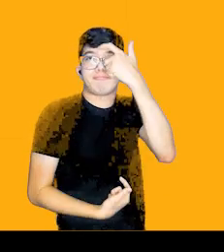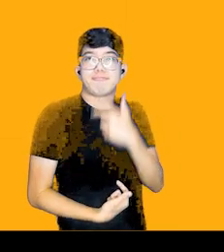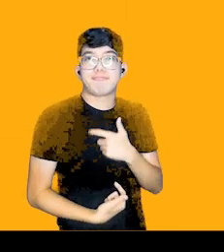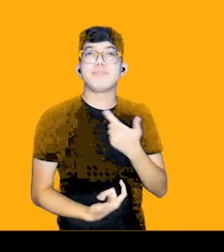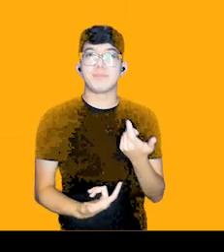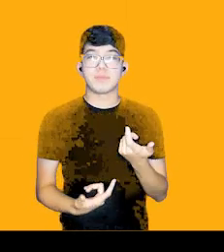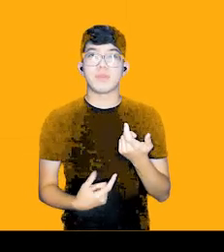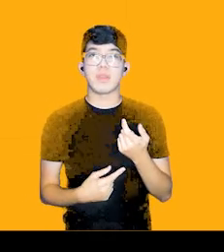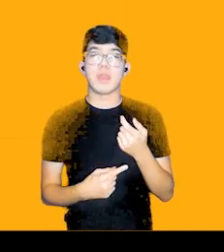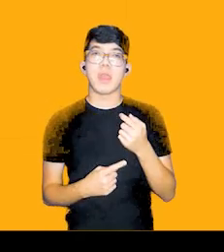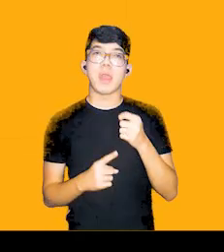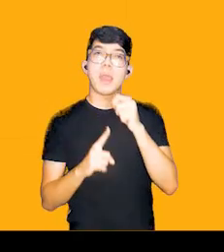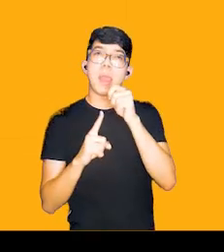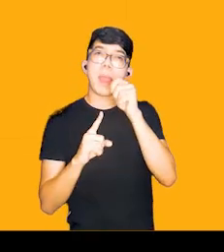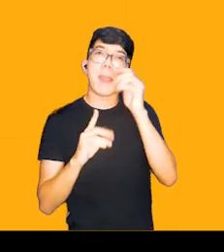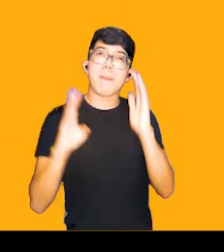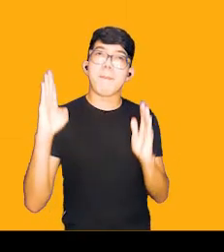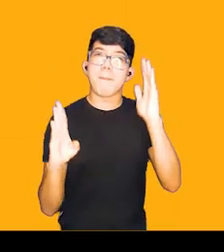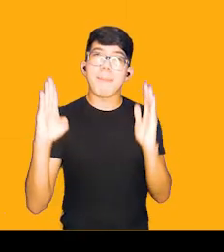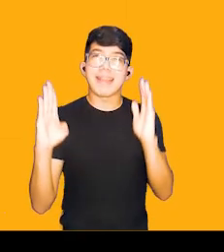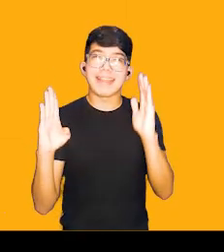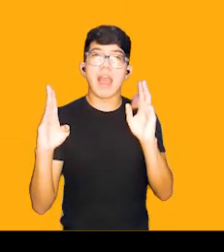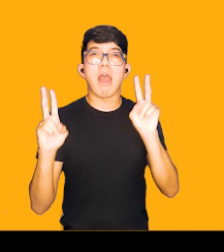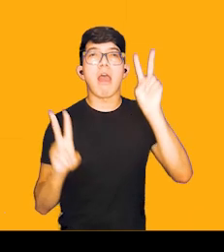Então, já durante o carnaval